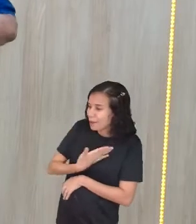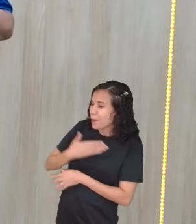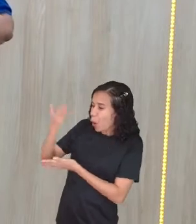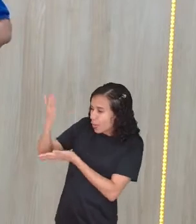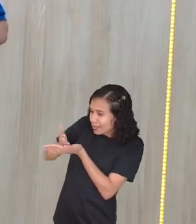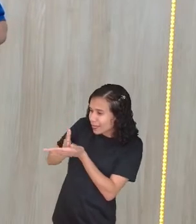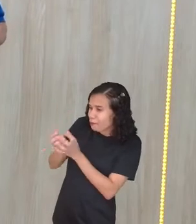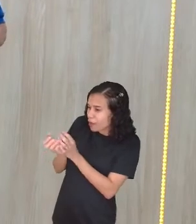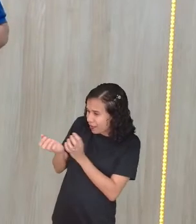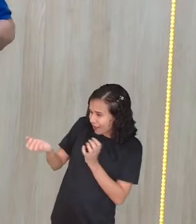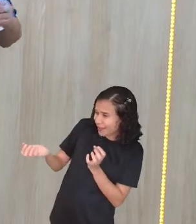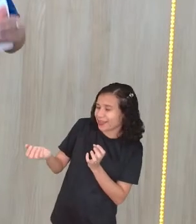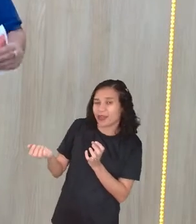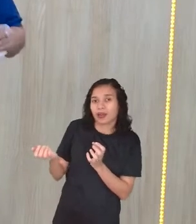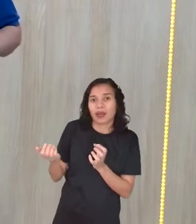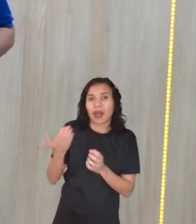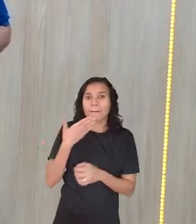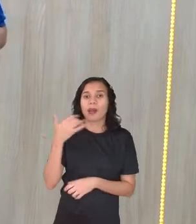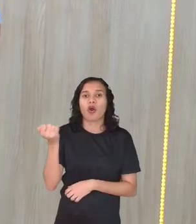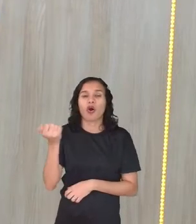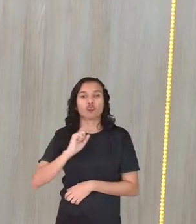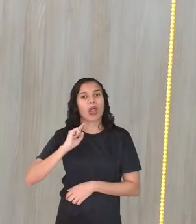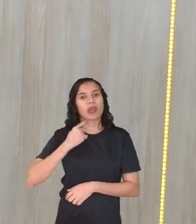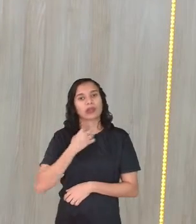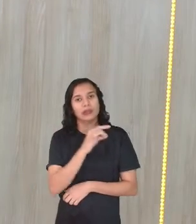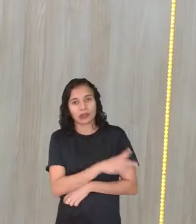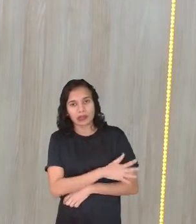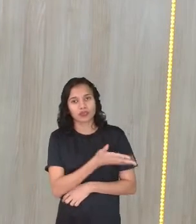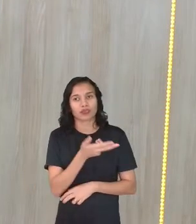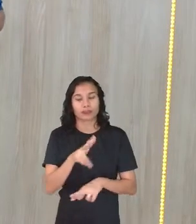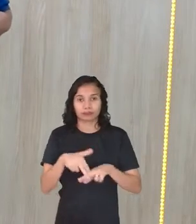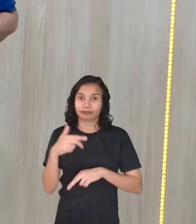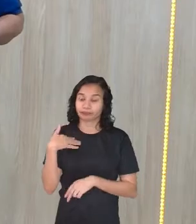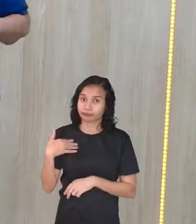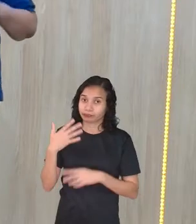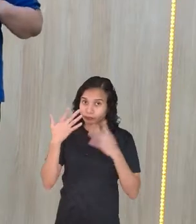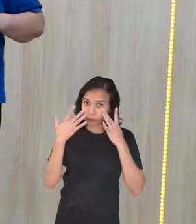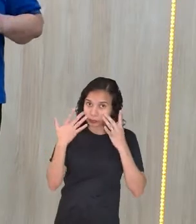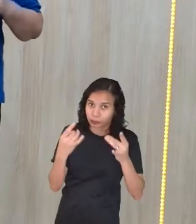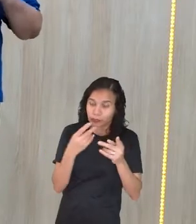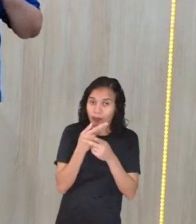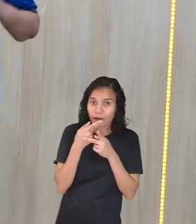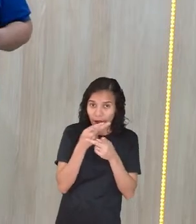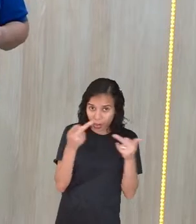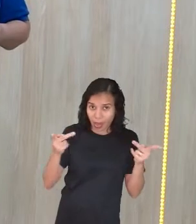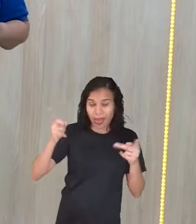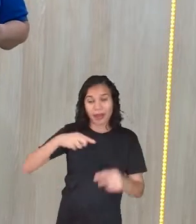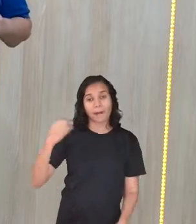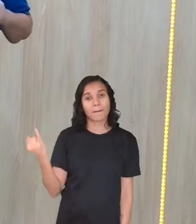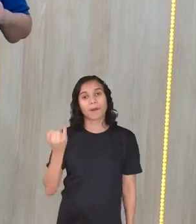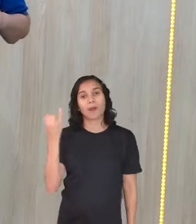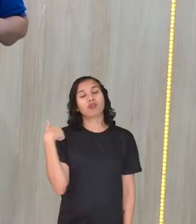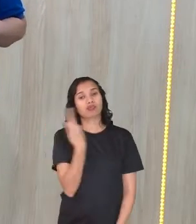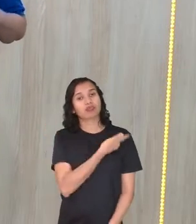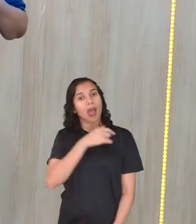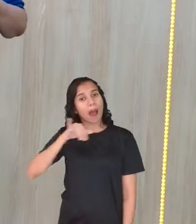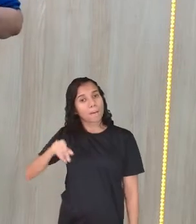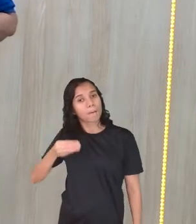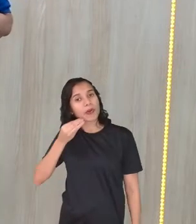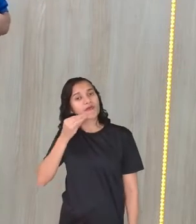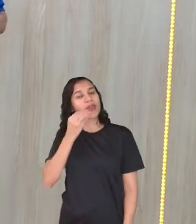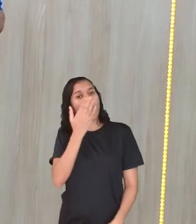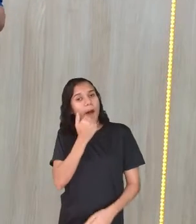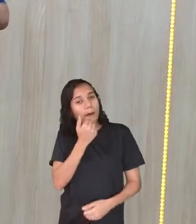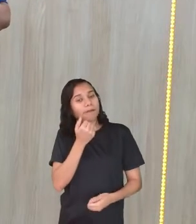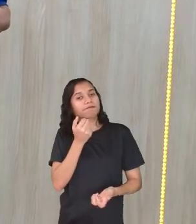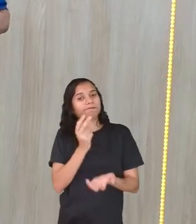e aí vamos dividir essa maçã ao invés de jogar. Então, aqui vai o meu alerta e dizer que é muito importante a gente aproveitar o que a gente